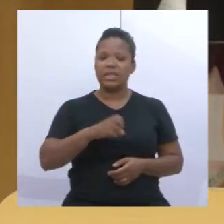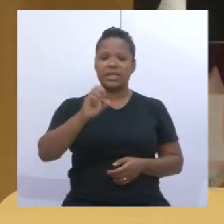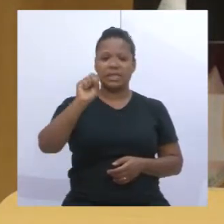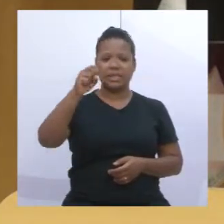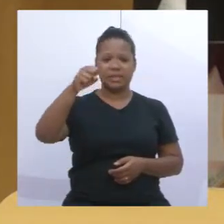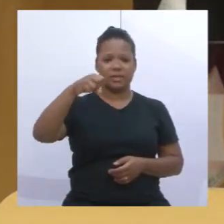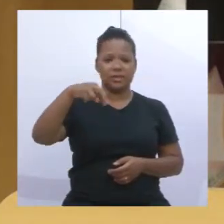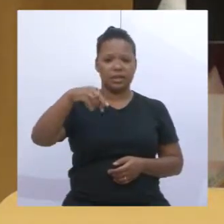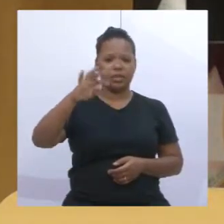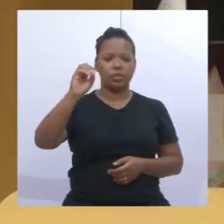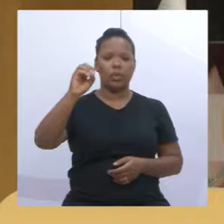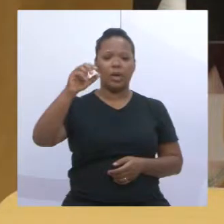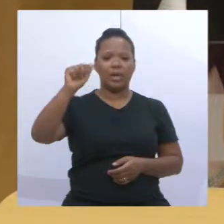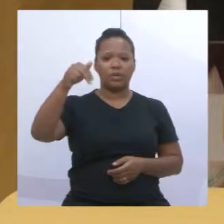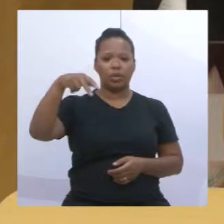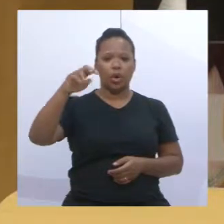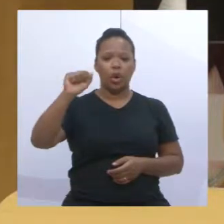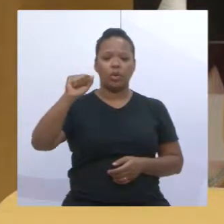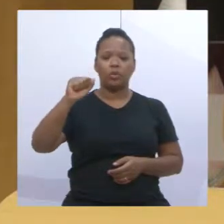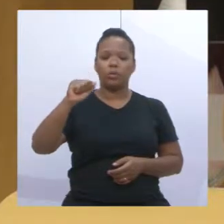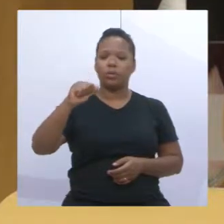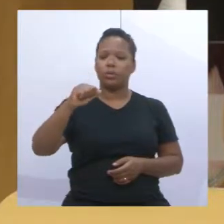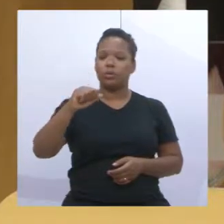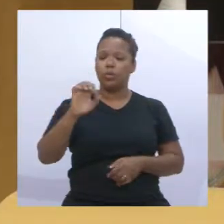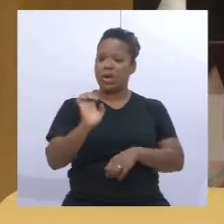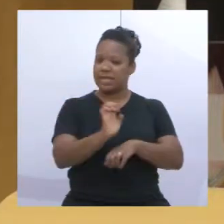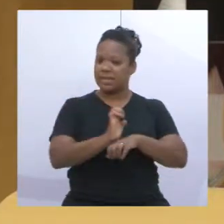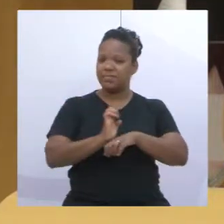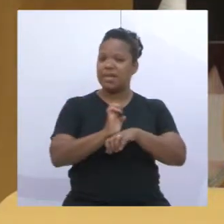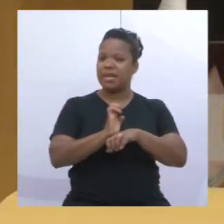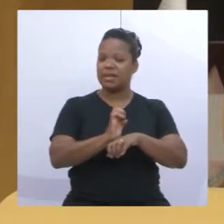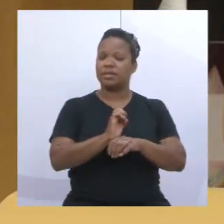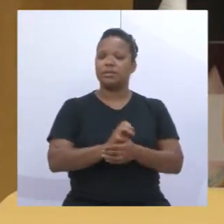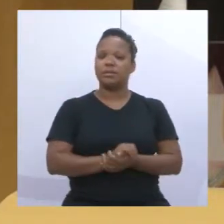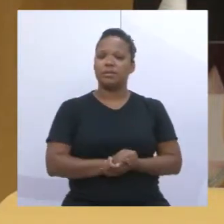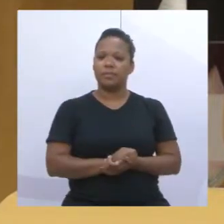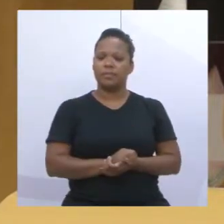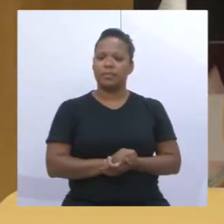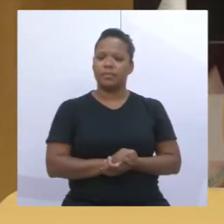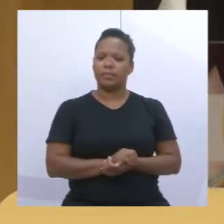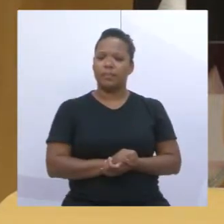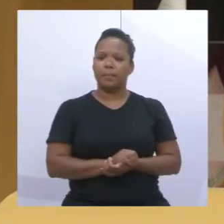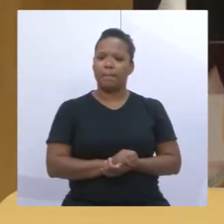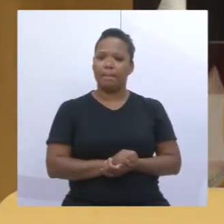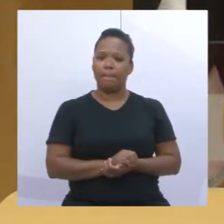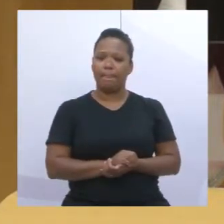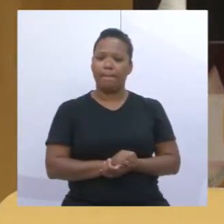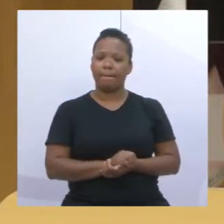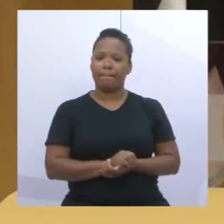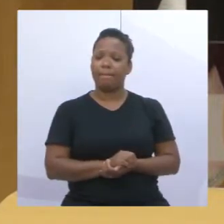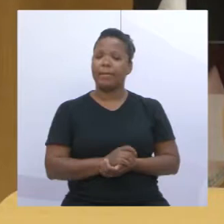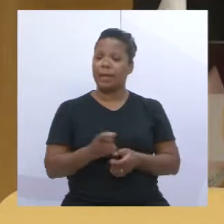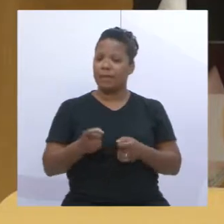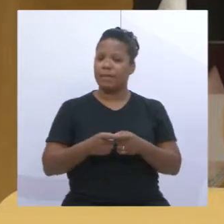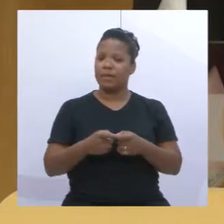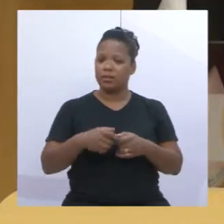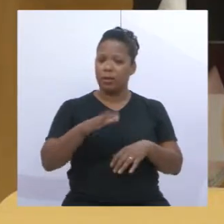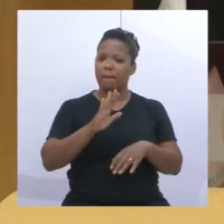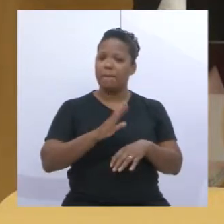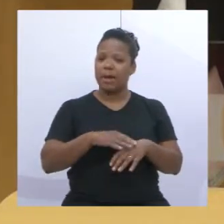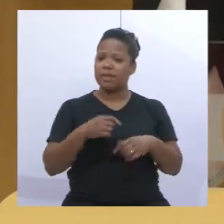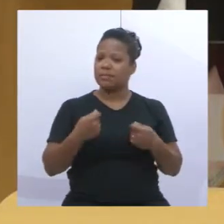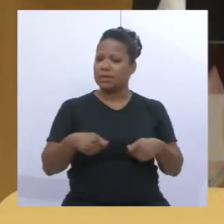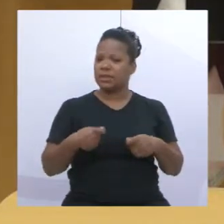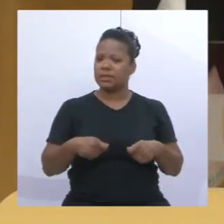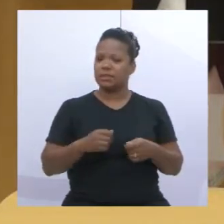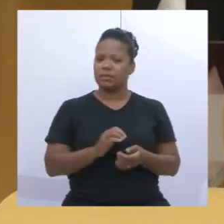na região do Esperança. Então, resolver o problema da nossa rede de saúde é também a gente aumentar o número de médicos. E muito me